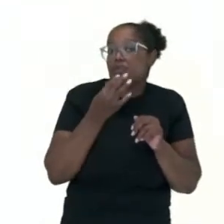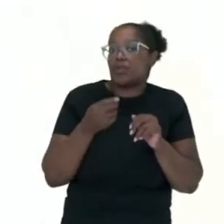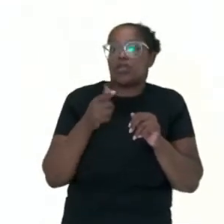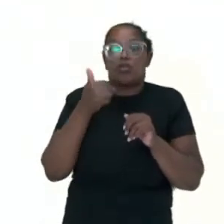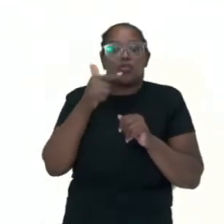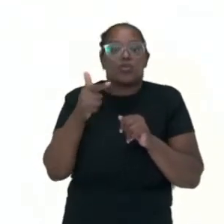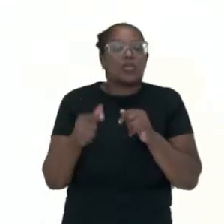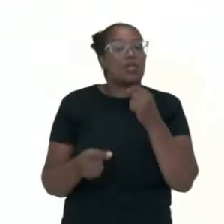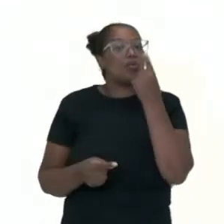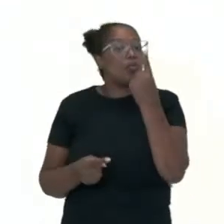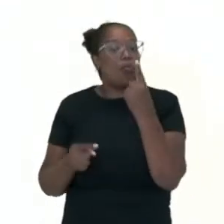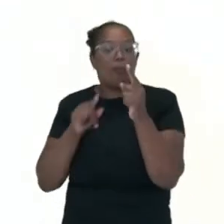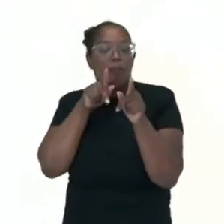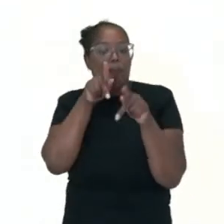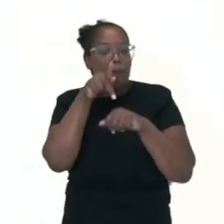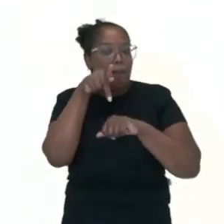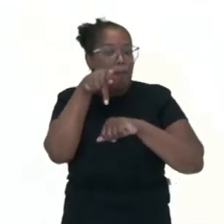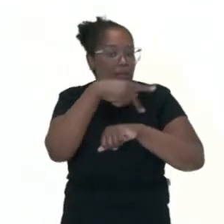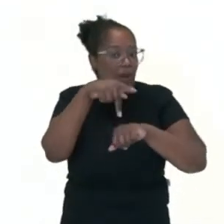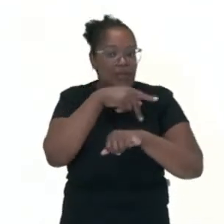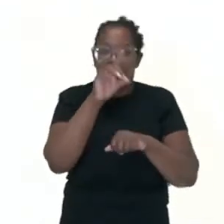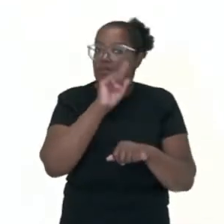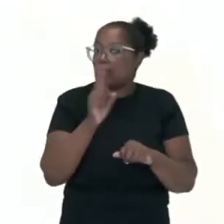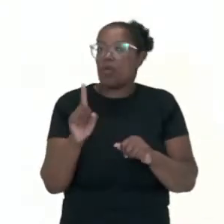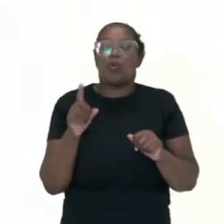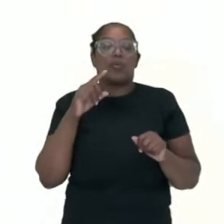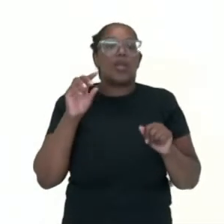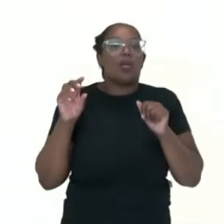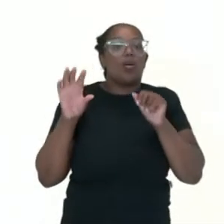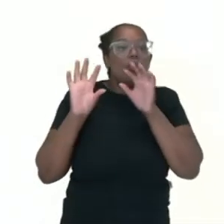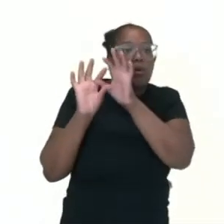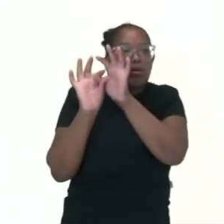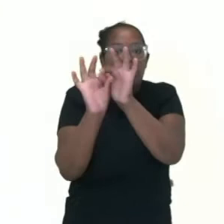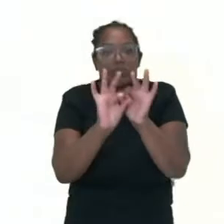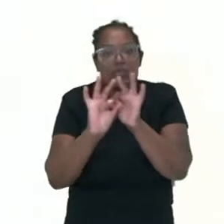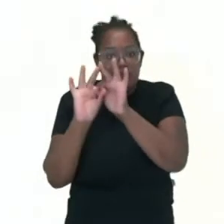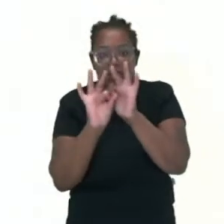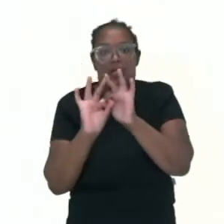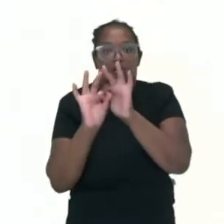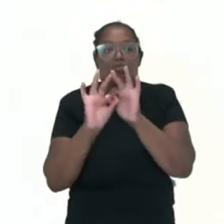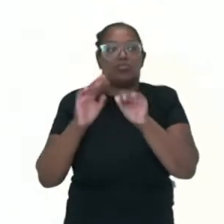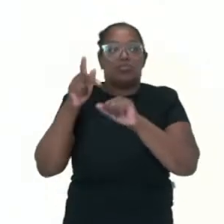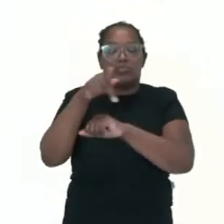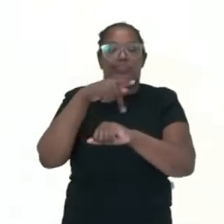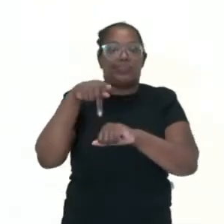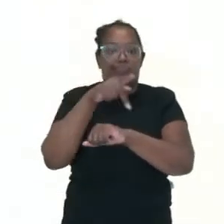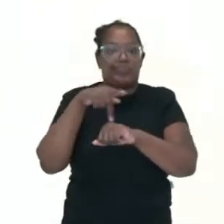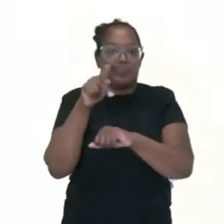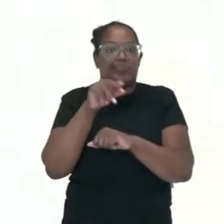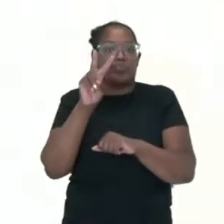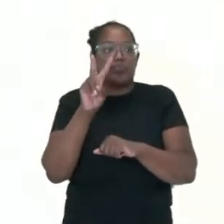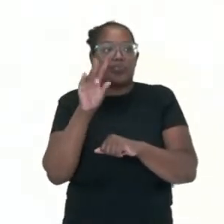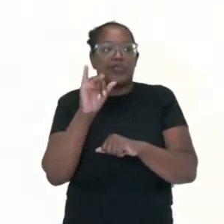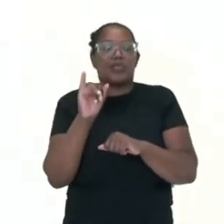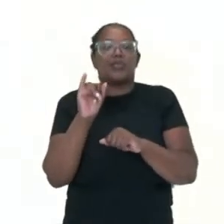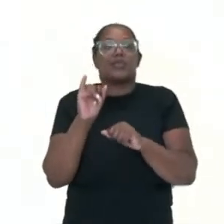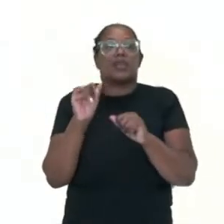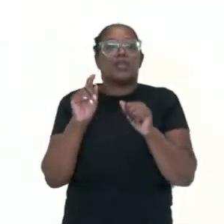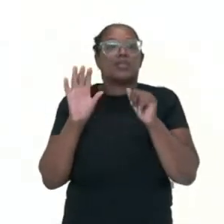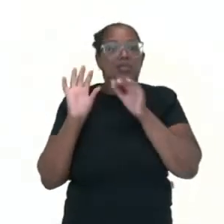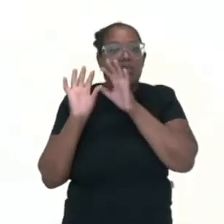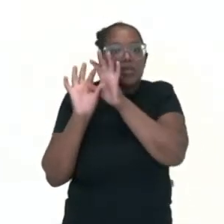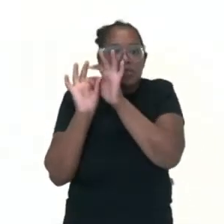eu tenho uma união de repúblicas socialistas soviéticas. E isso, obviamente, vai ser estruturado em termos